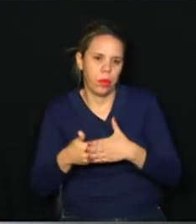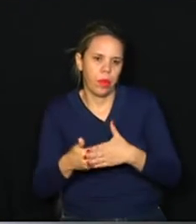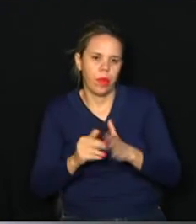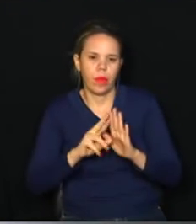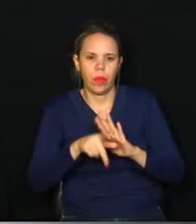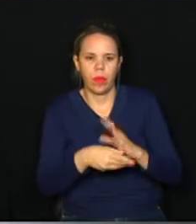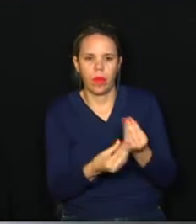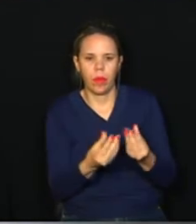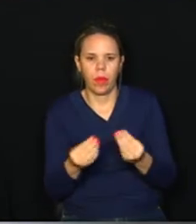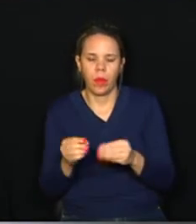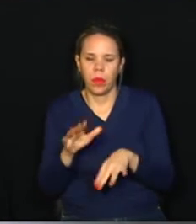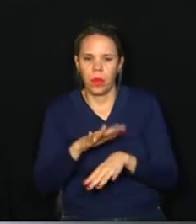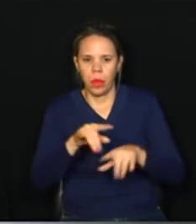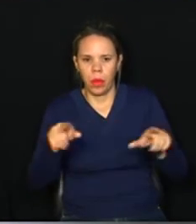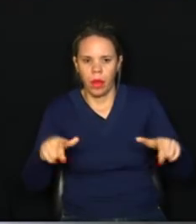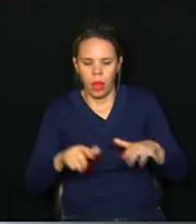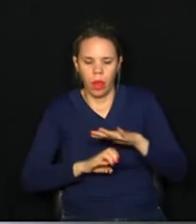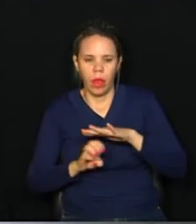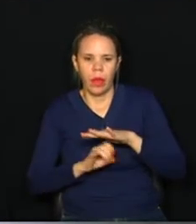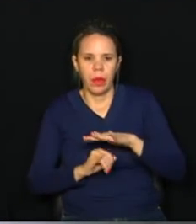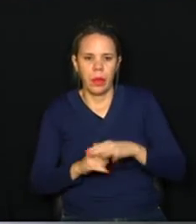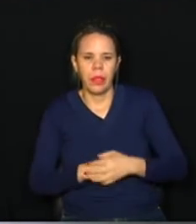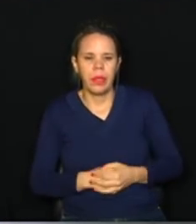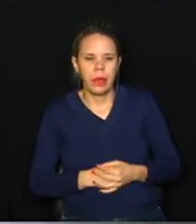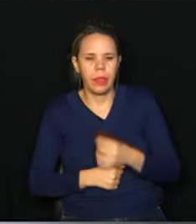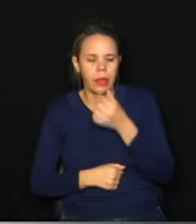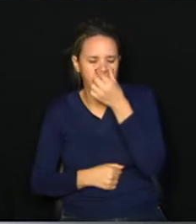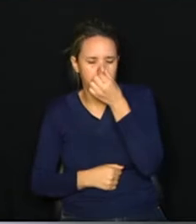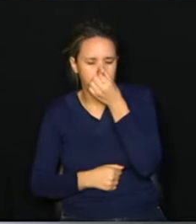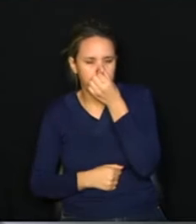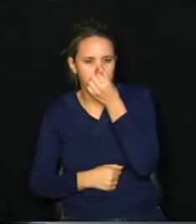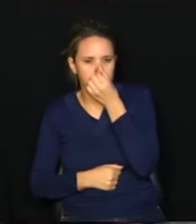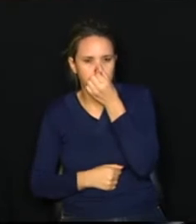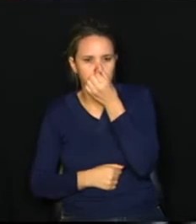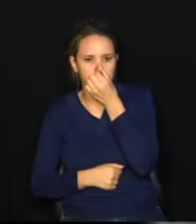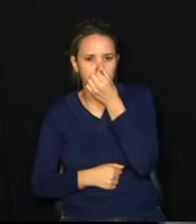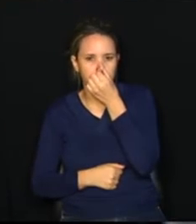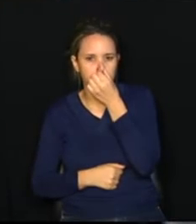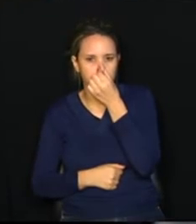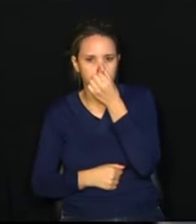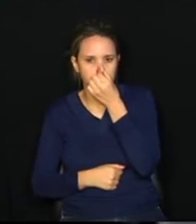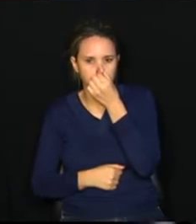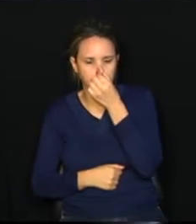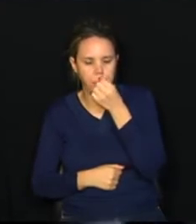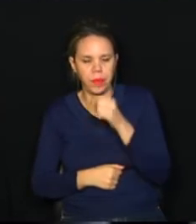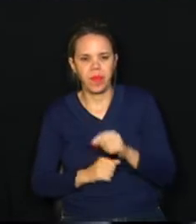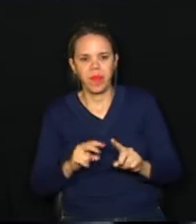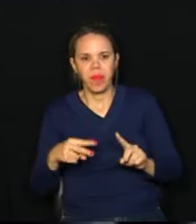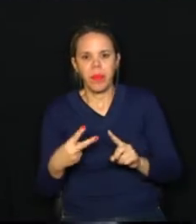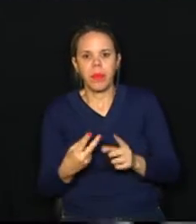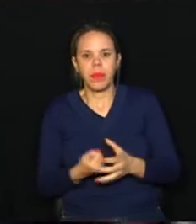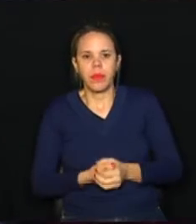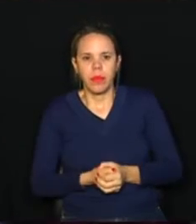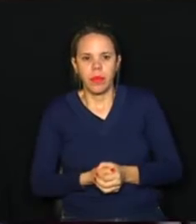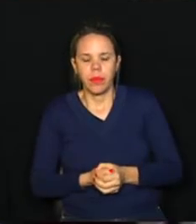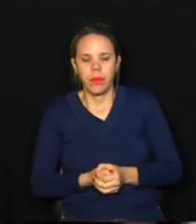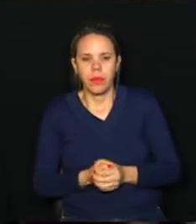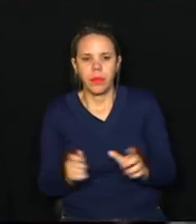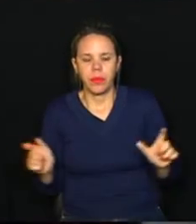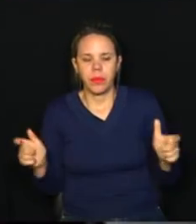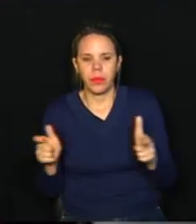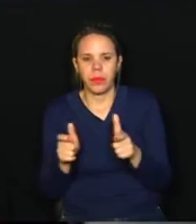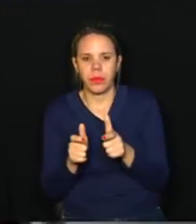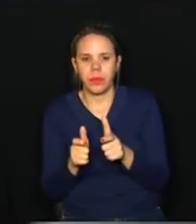série de áreas do Estado, áreas estratégicas, a expectativa era da